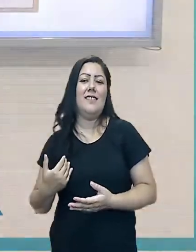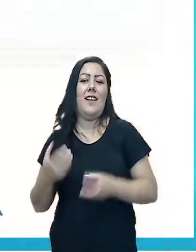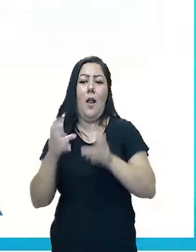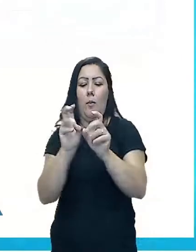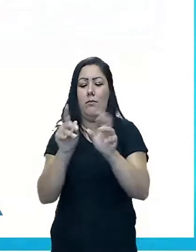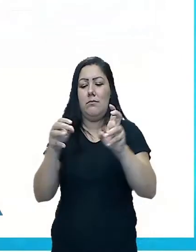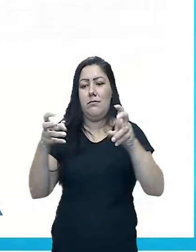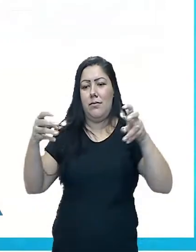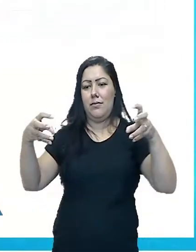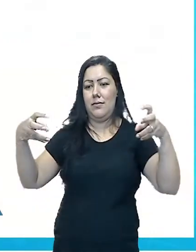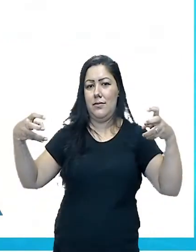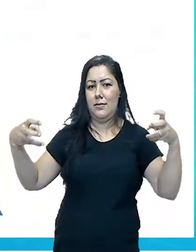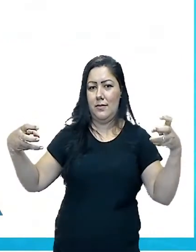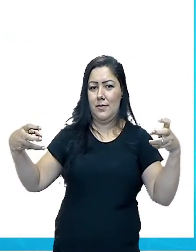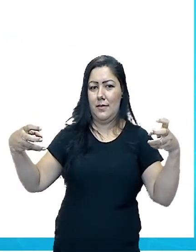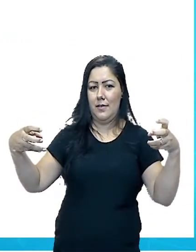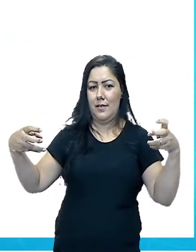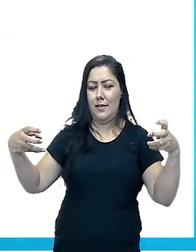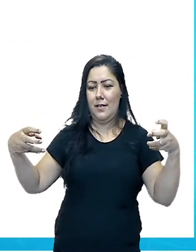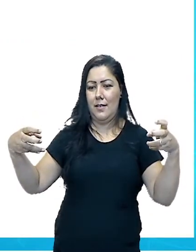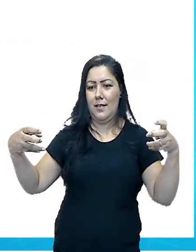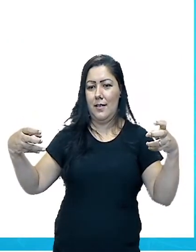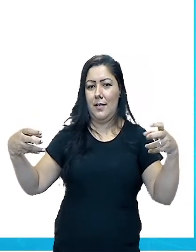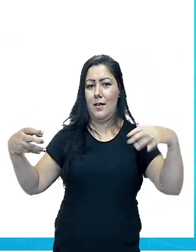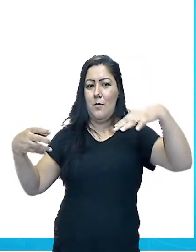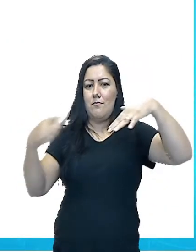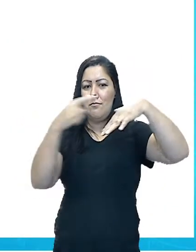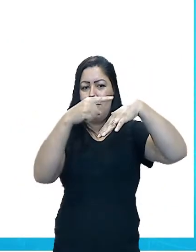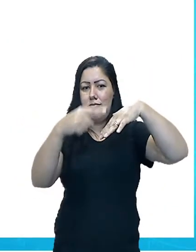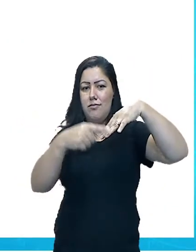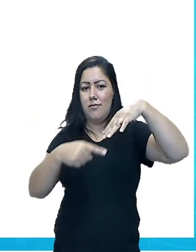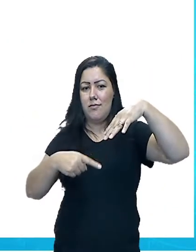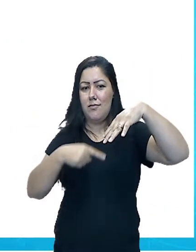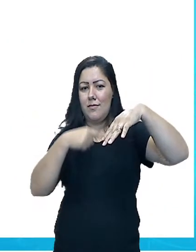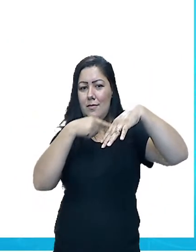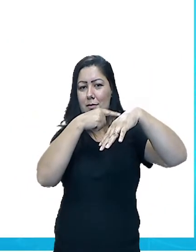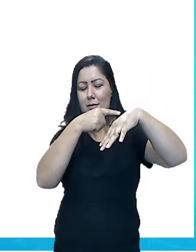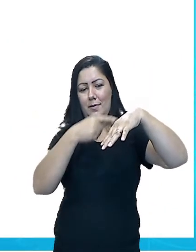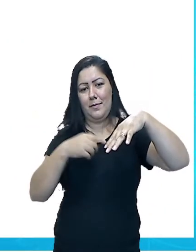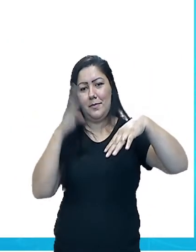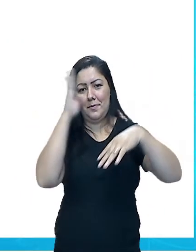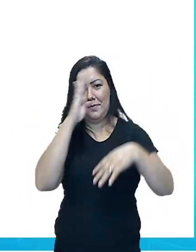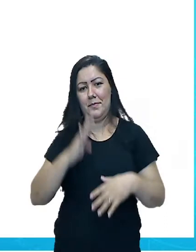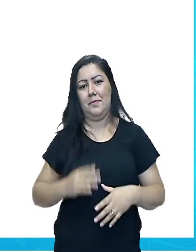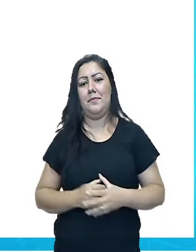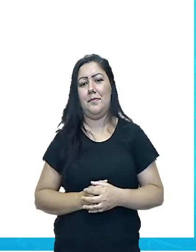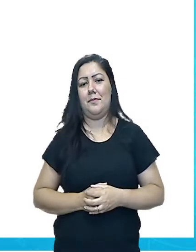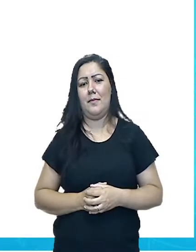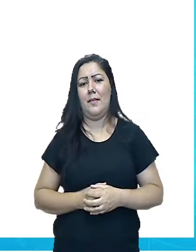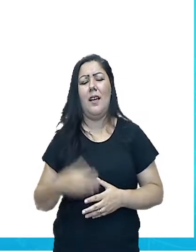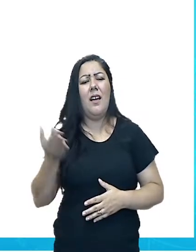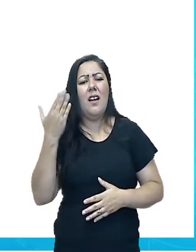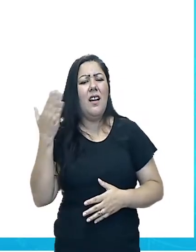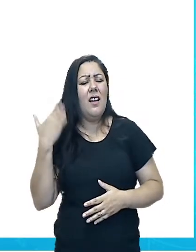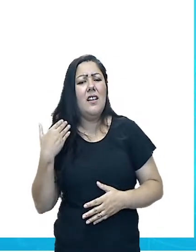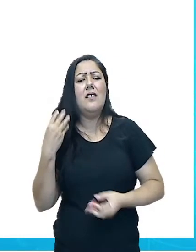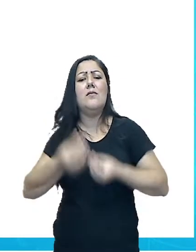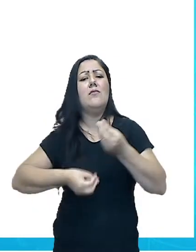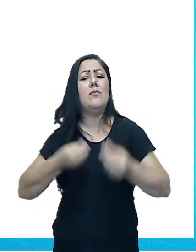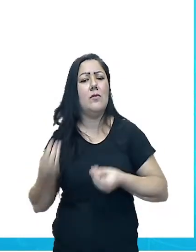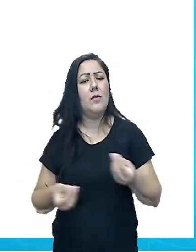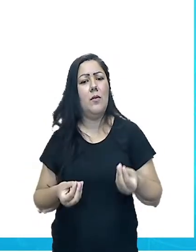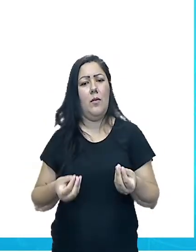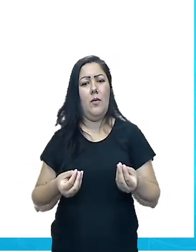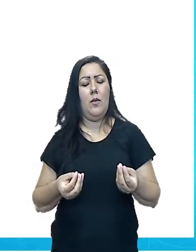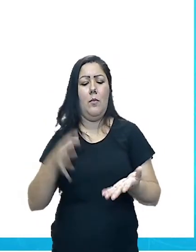aula, nós vamos falar um pouquinho sobre as divisões, sobre como que essas terras foram